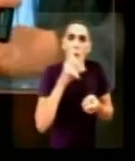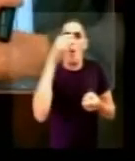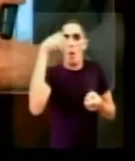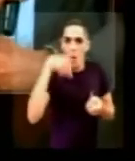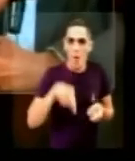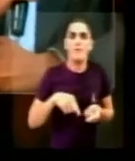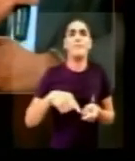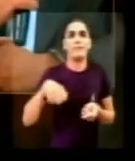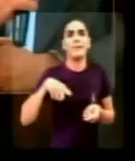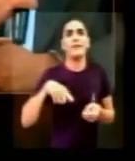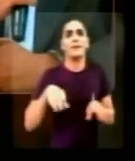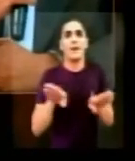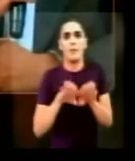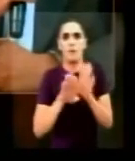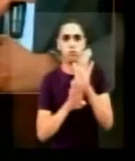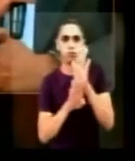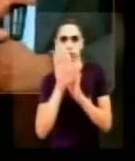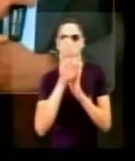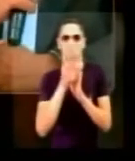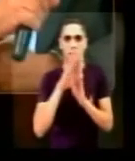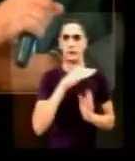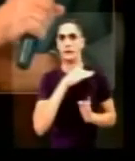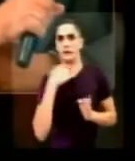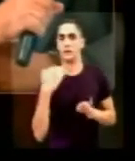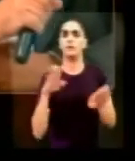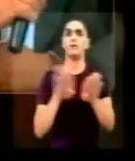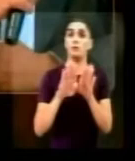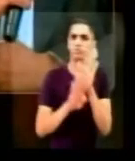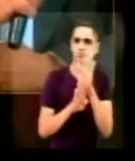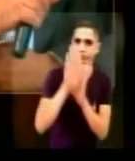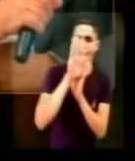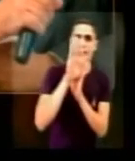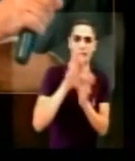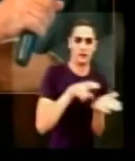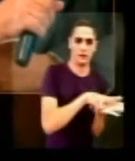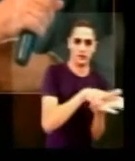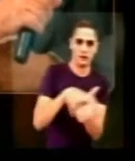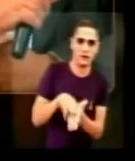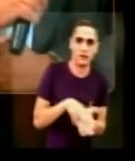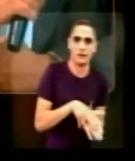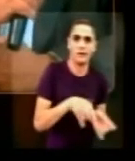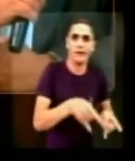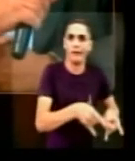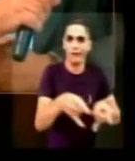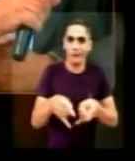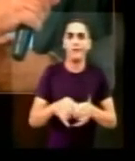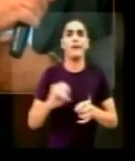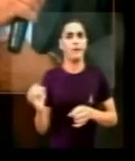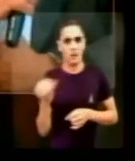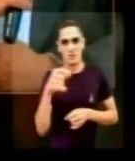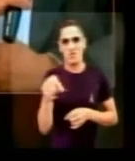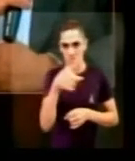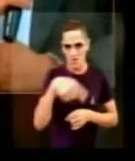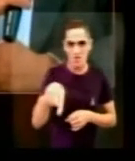vai ter. Então, é fundamental que vocês pensem dessa maneira. Então, desses